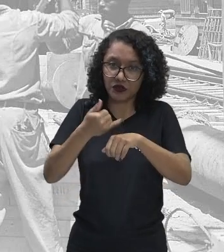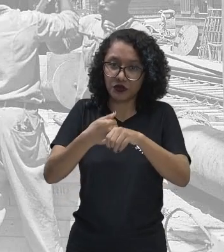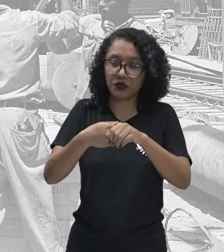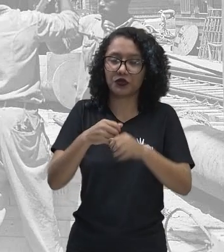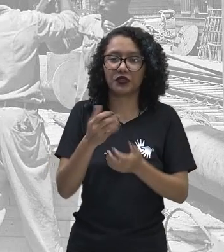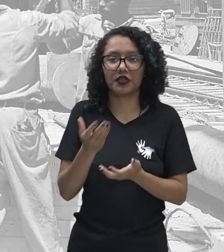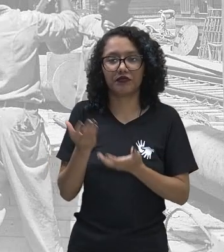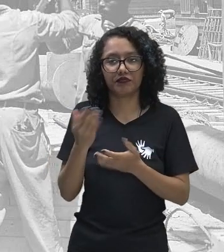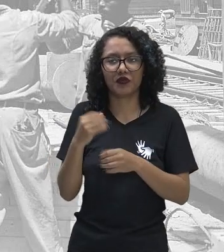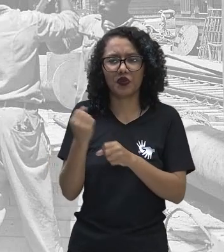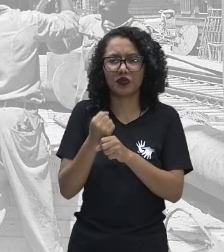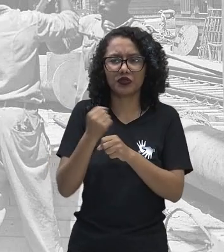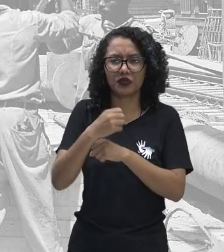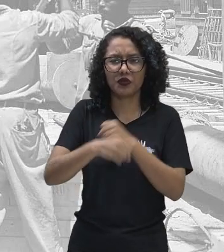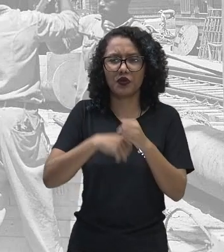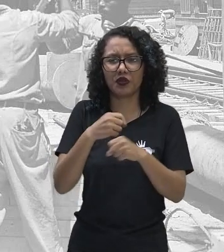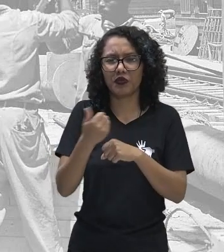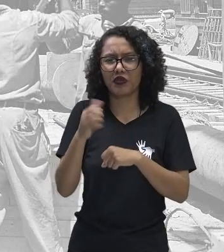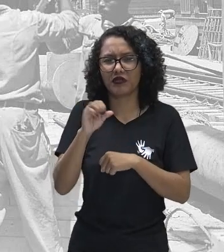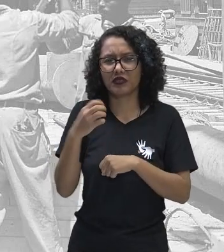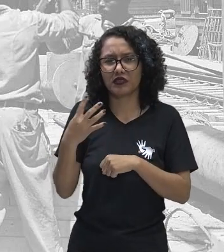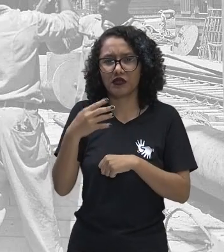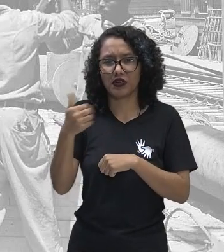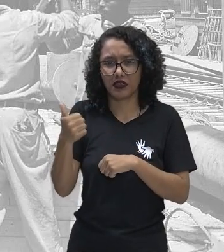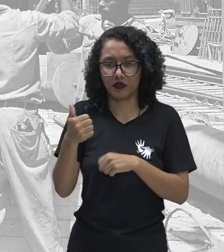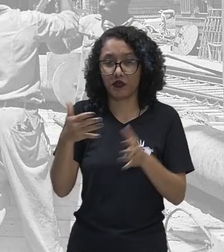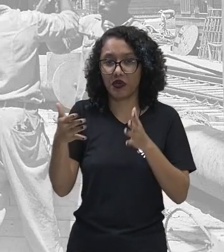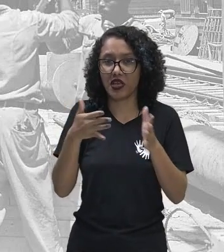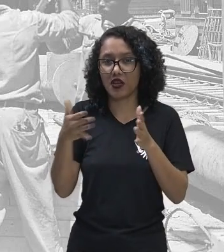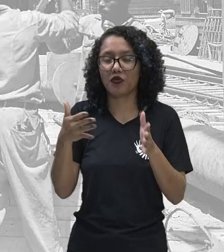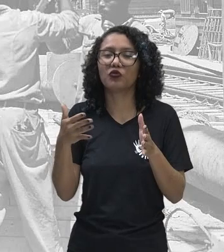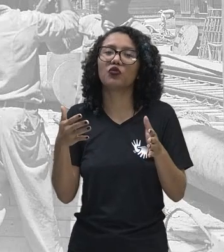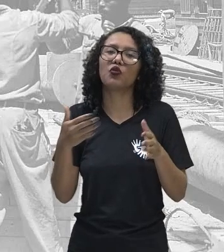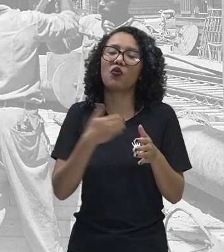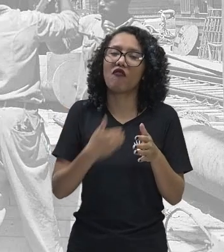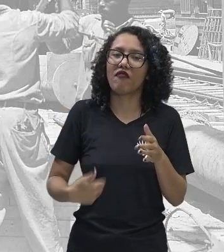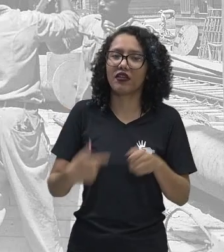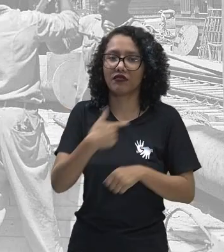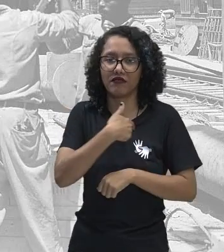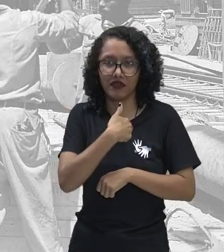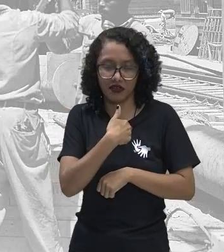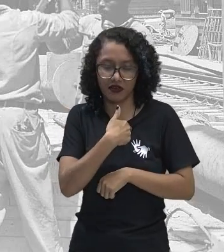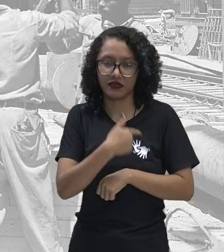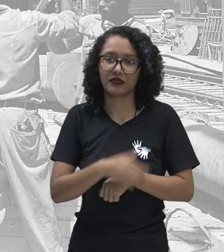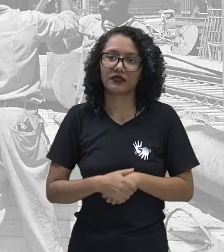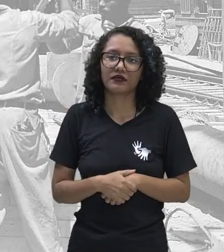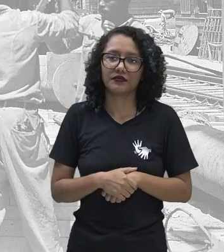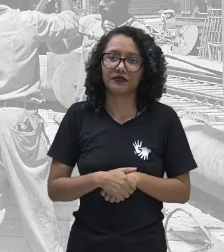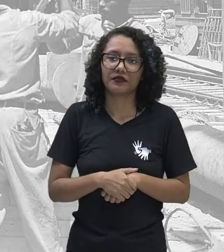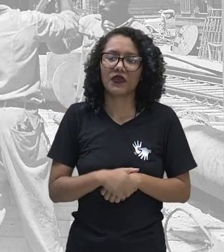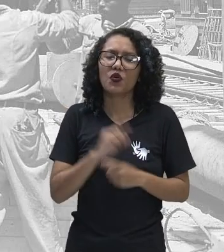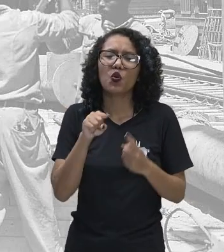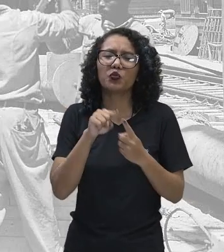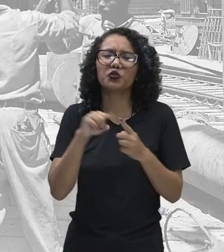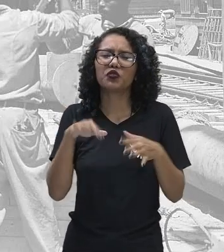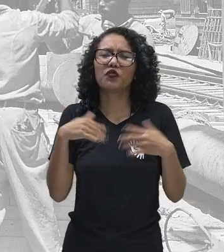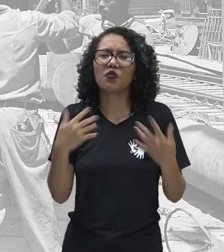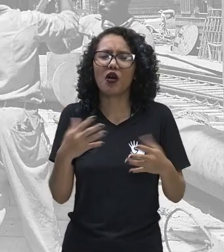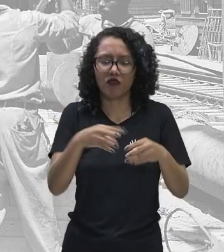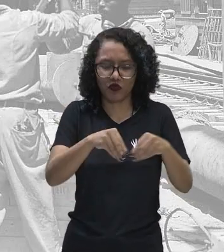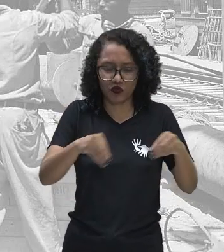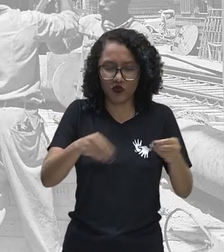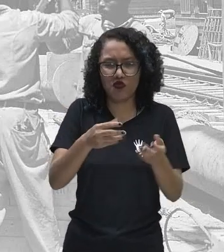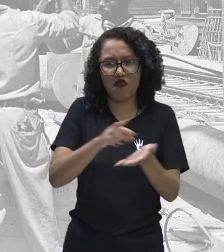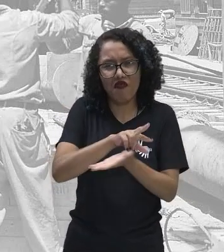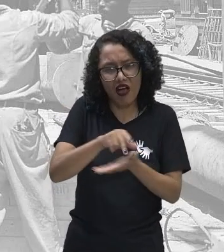em 1941, durante o governo de Vargas. E a função dela era justamente extrair minérios. E